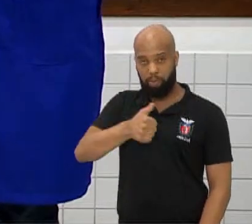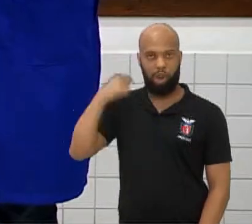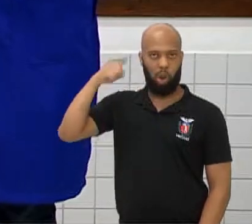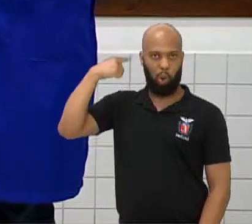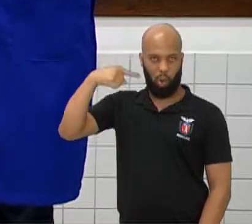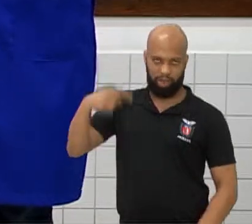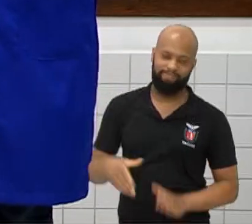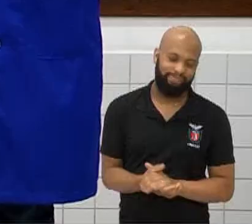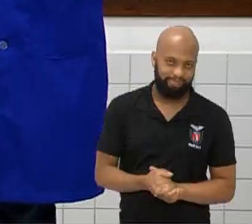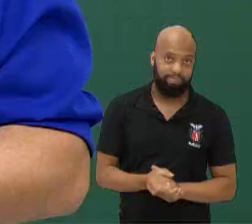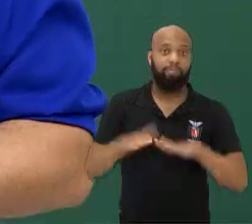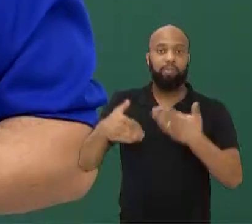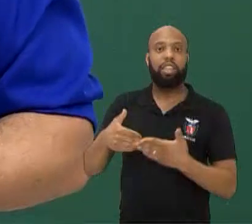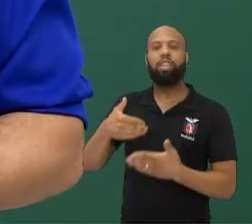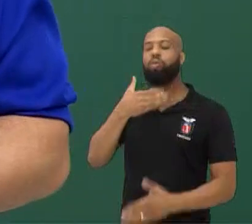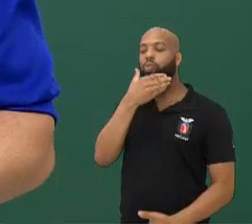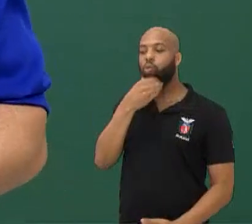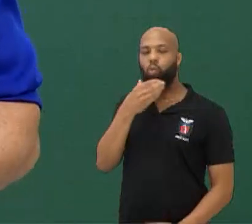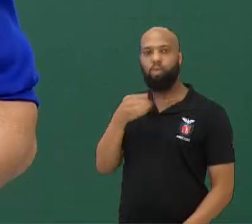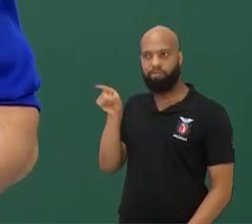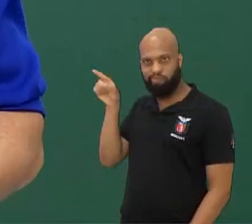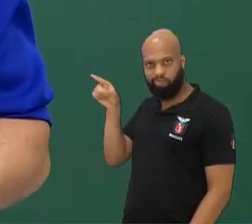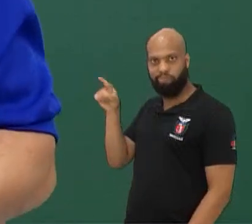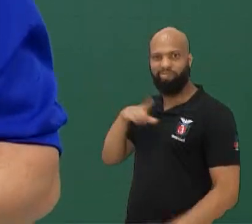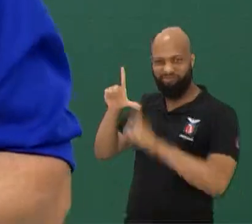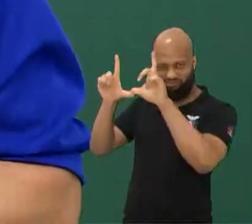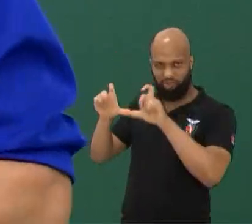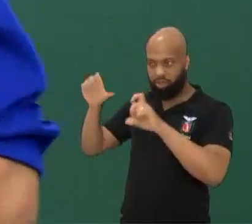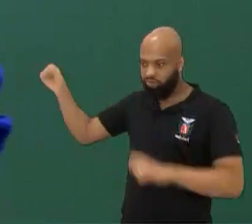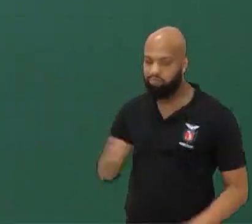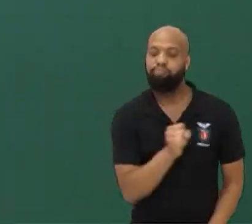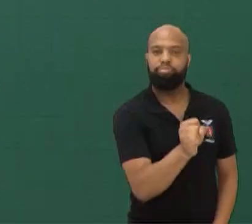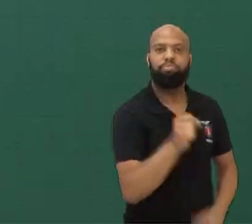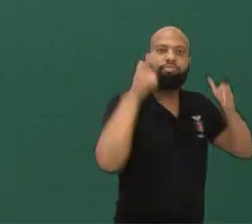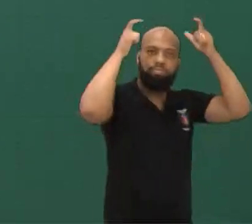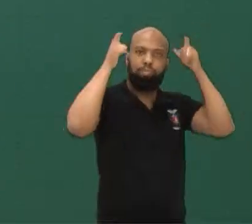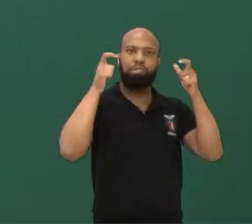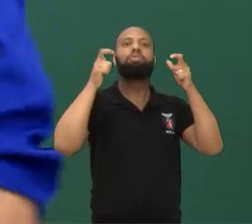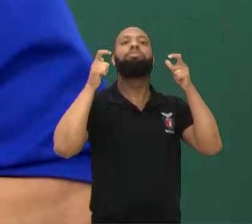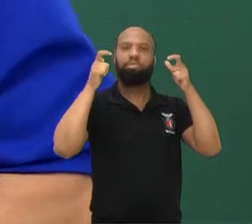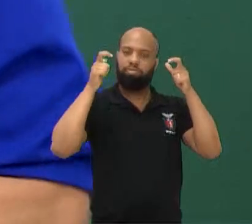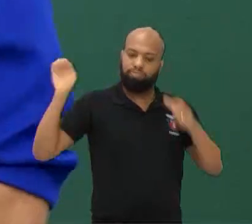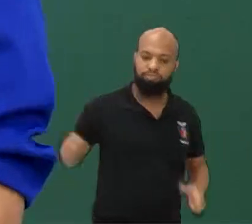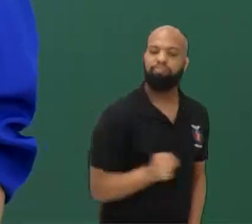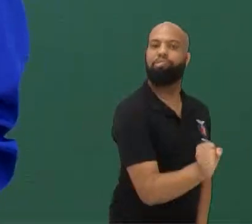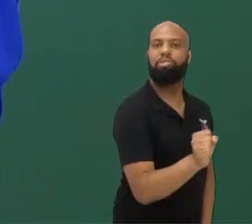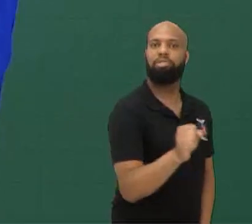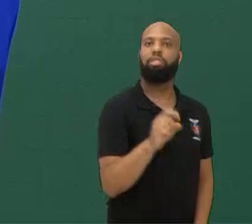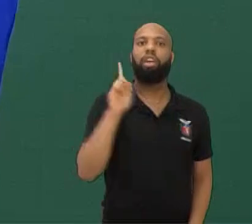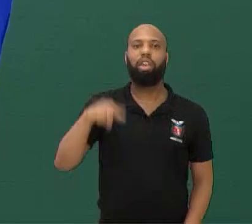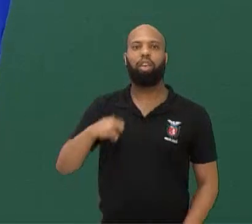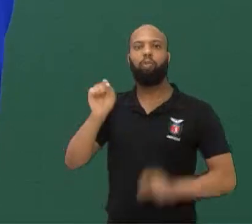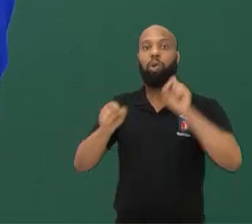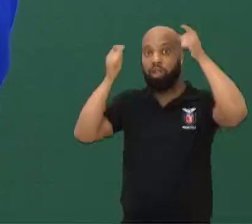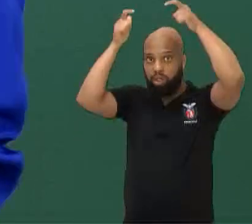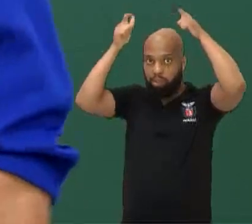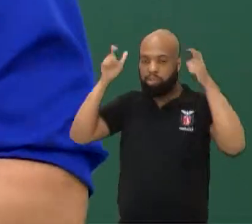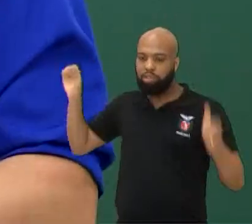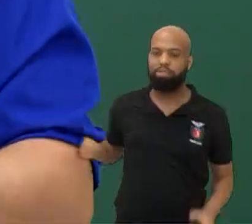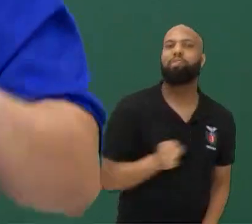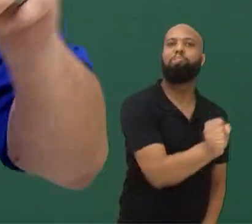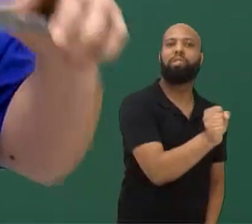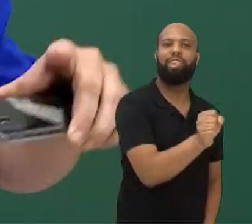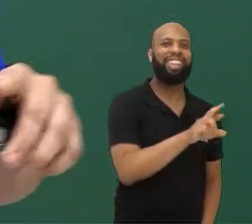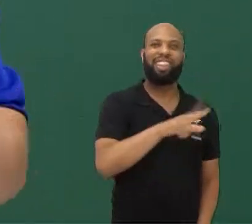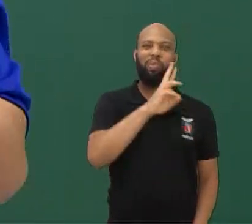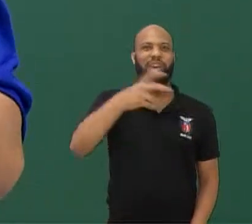o João teve que assumir a regência. Por isso que você reparou que a gente se refere a ele como príncipe regente. Ele